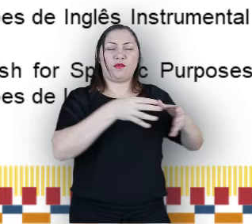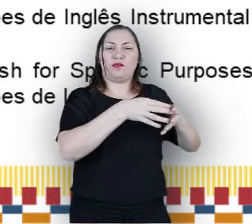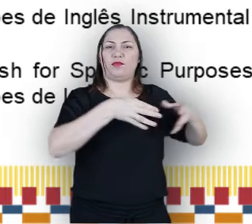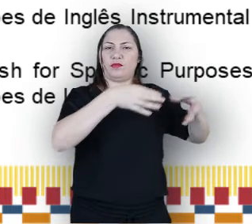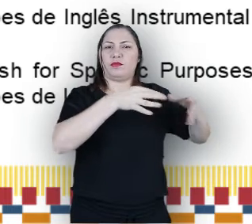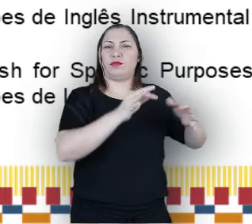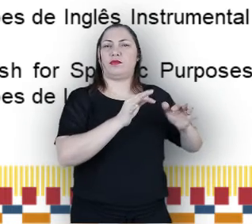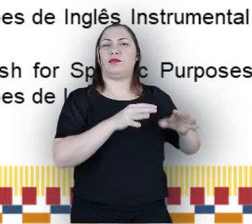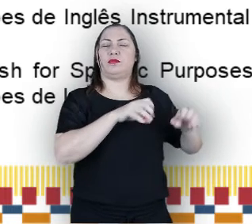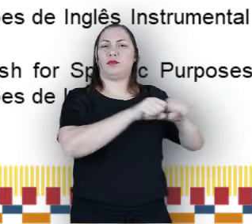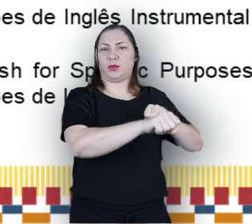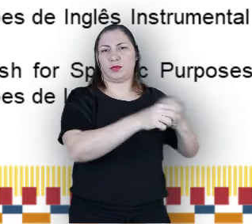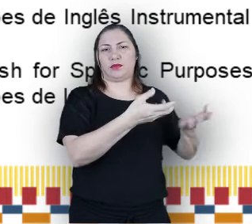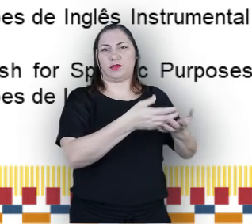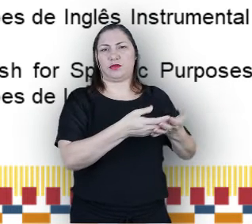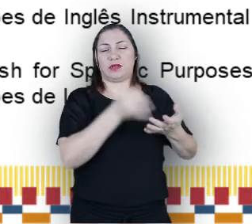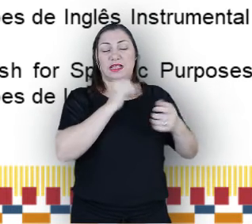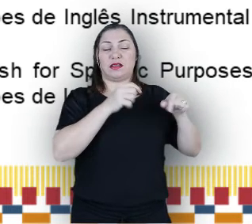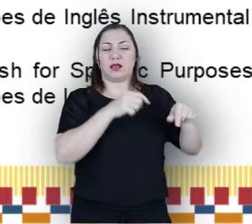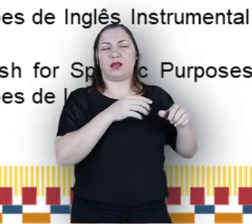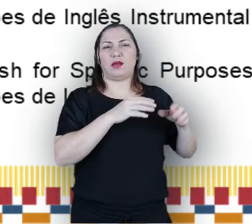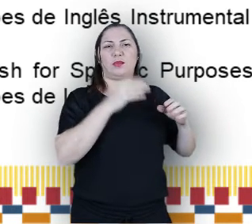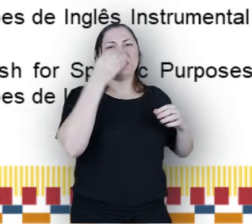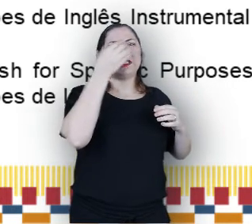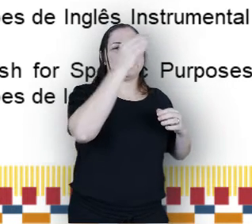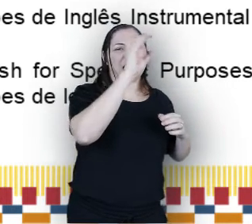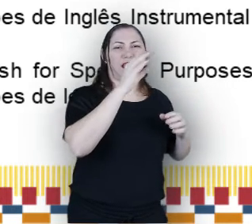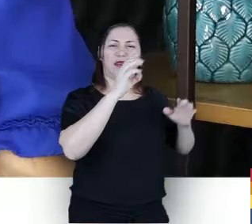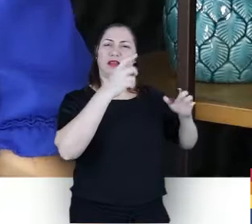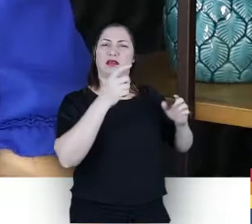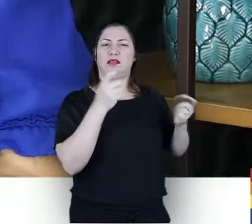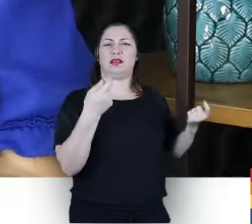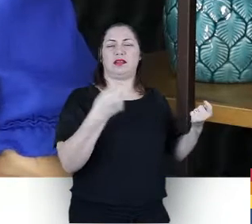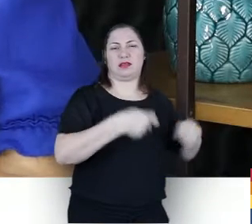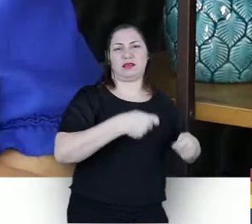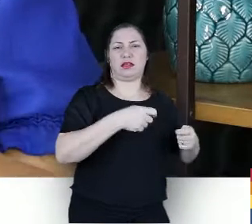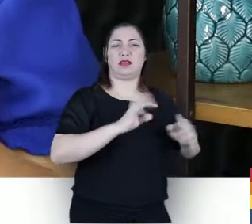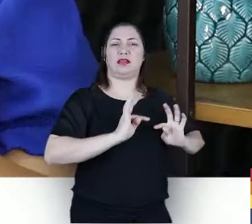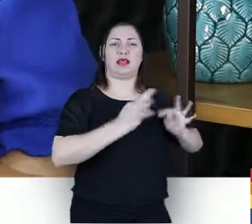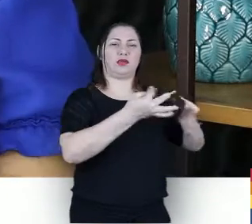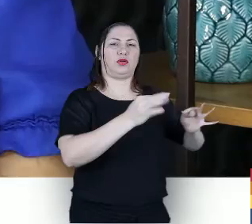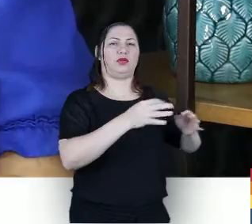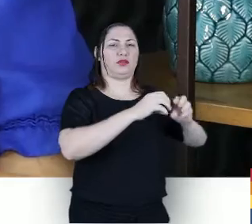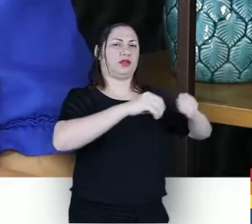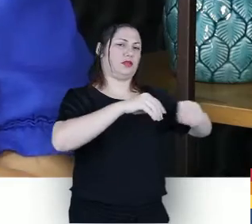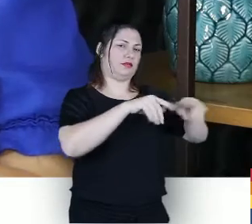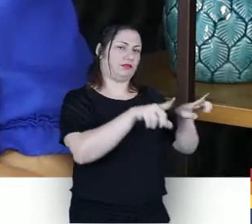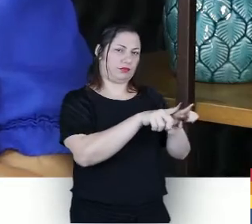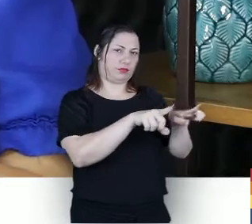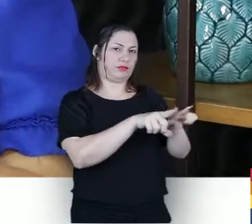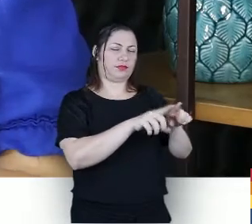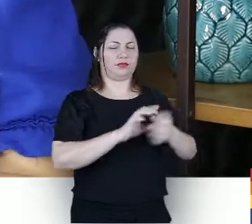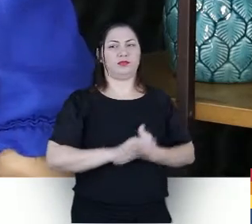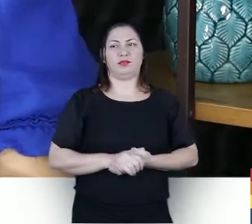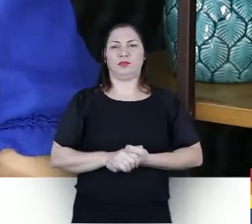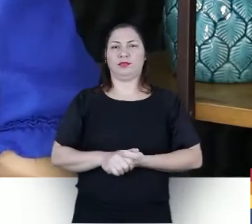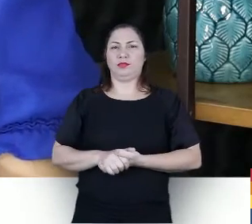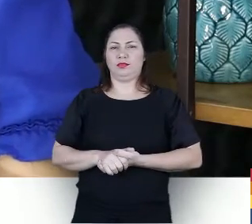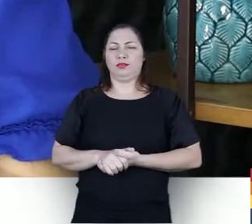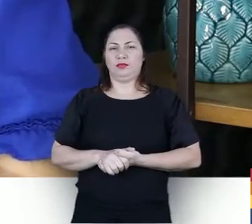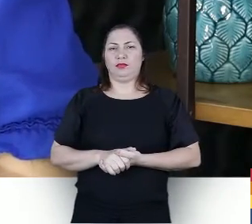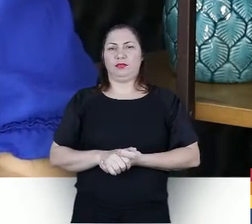Business English, noções de inglês instrumental. Quando nós estamos em sala de aula, a gente percebe que